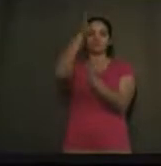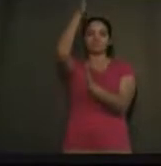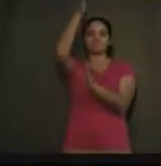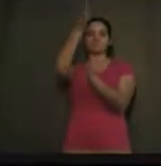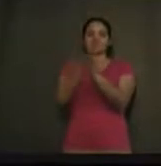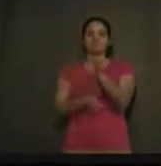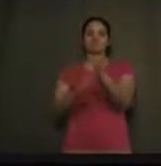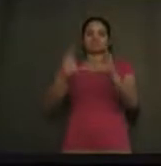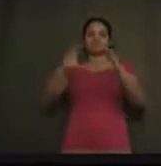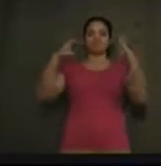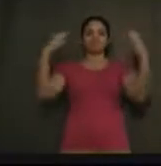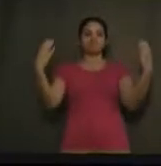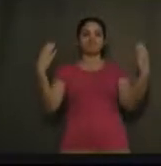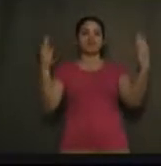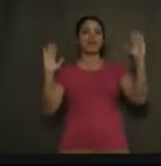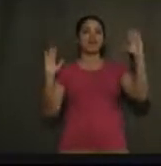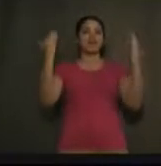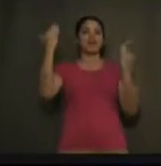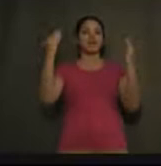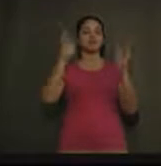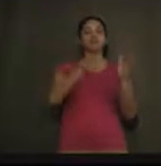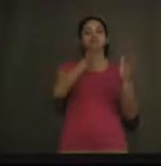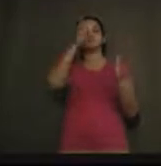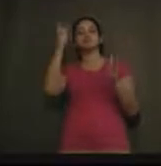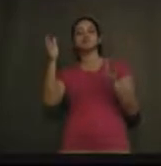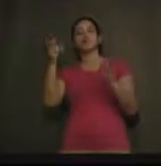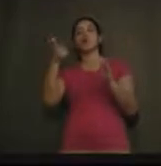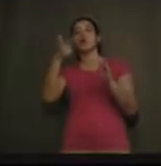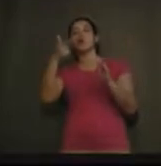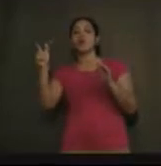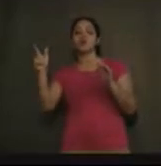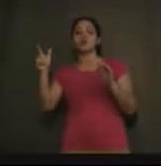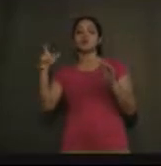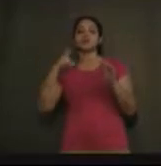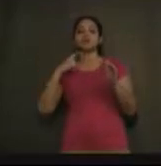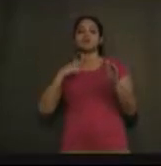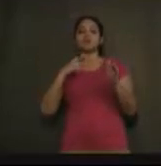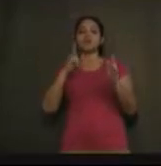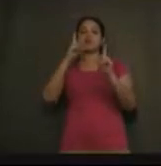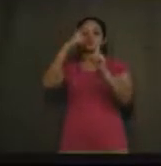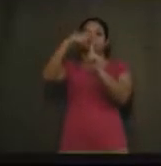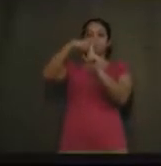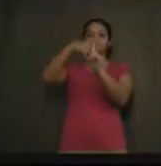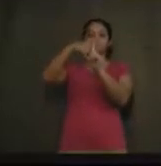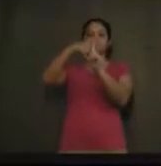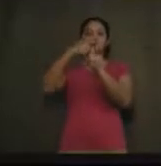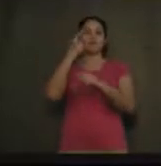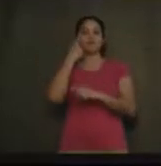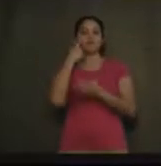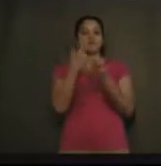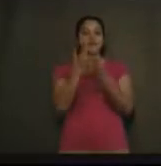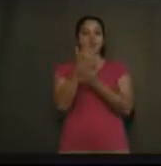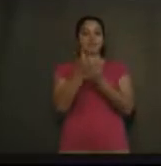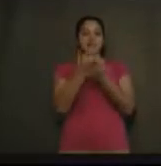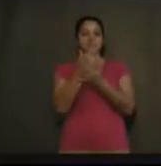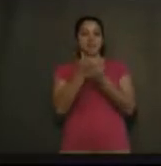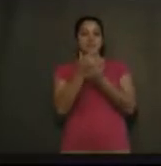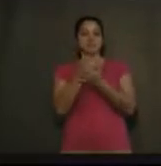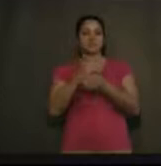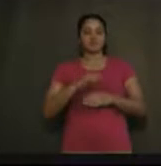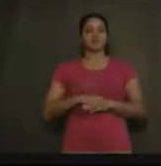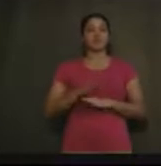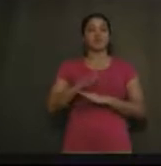como as soluções regressam a essa seção transversal. Essa figura que está aí, temos então uma seção